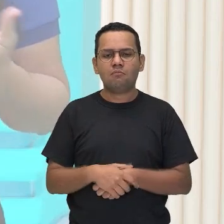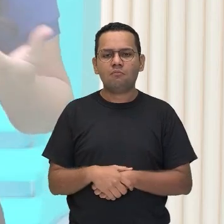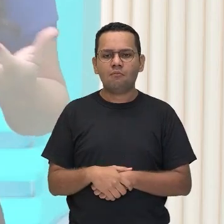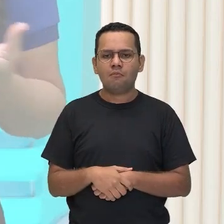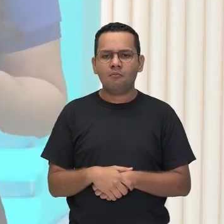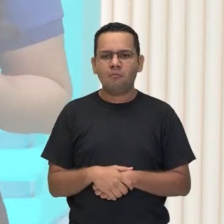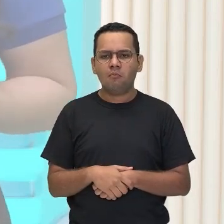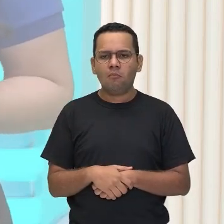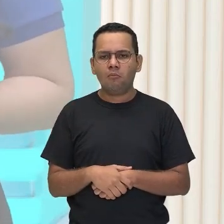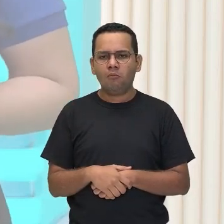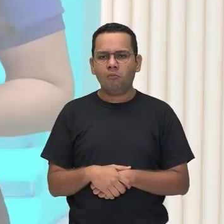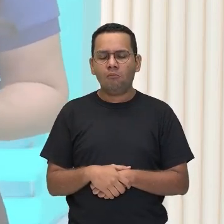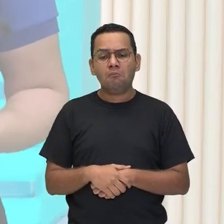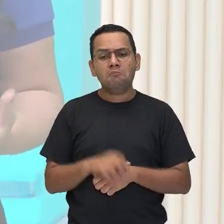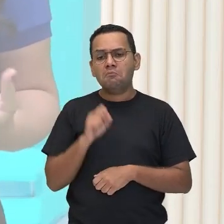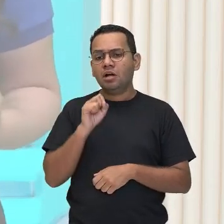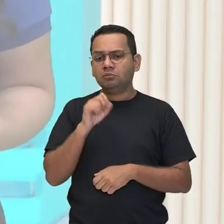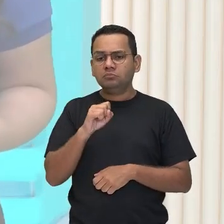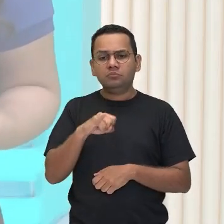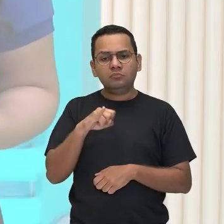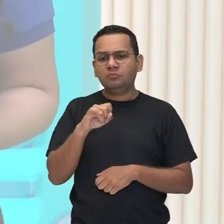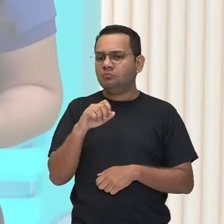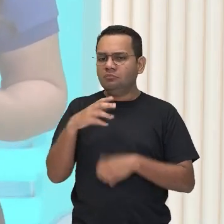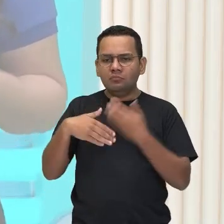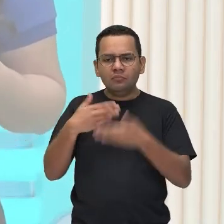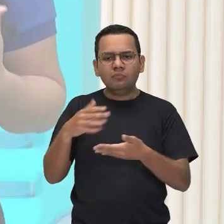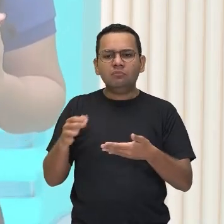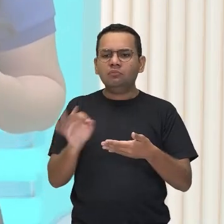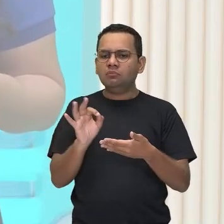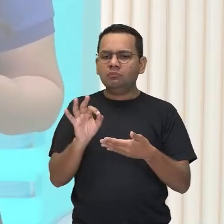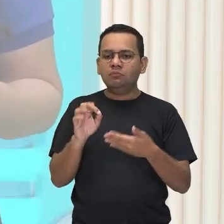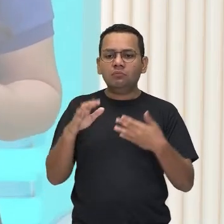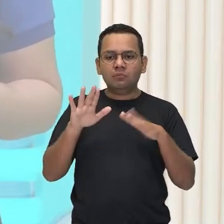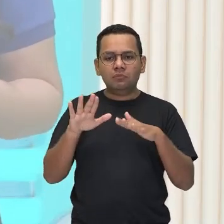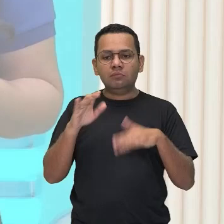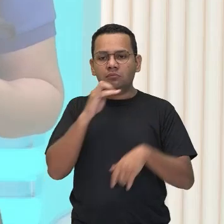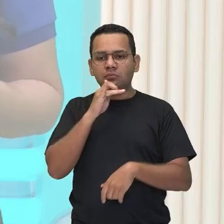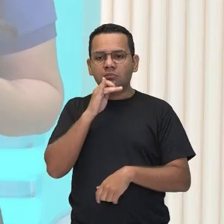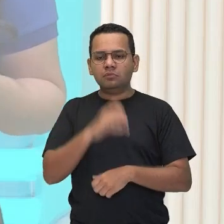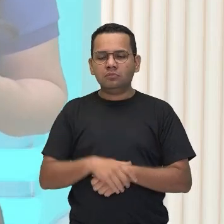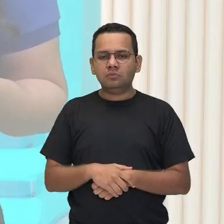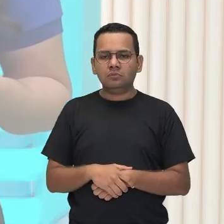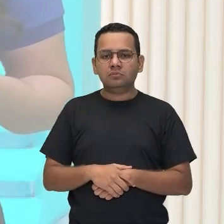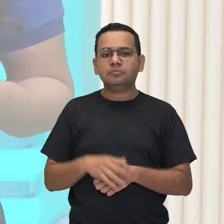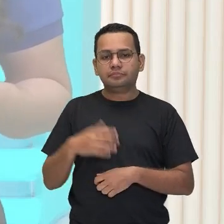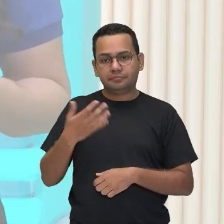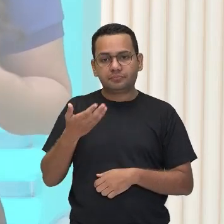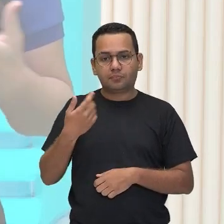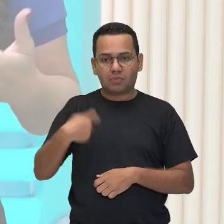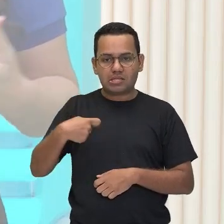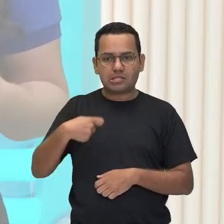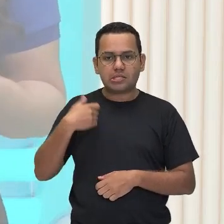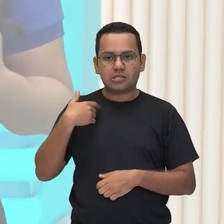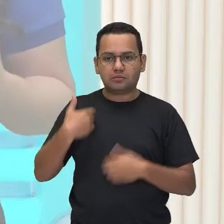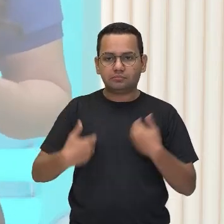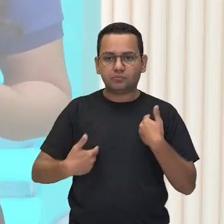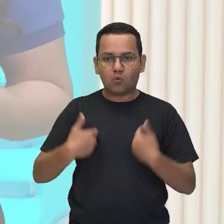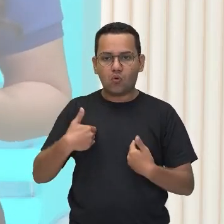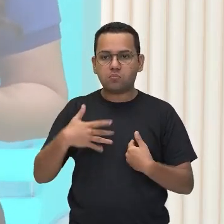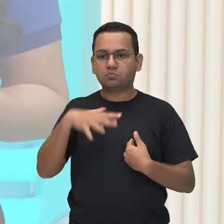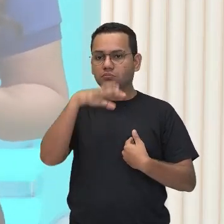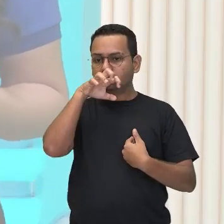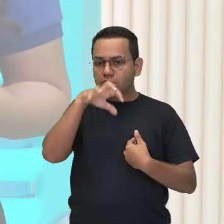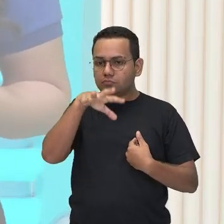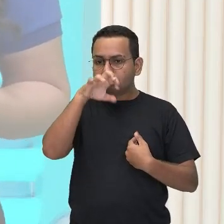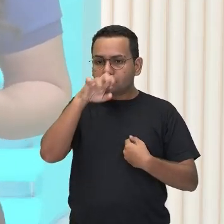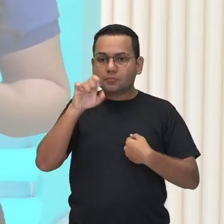ali não sendo trabalhadas lembra que eu falei do montanismo que precisa de você ter uma capacidade cardiorrespiratória bem trabalhada